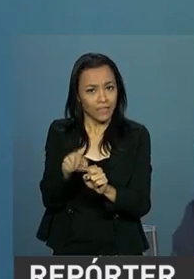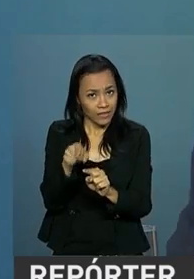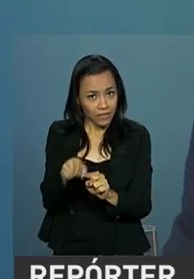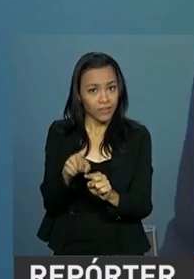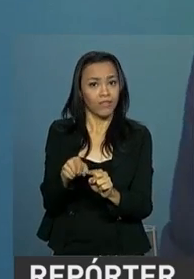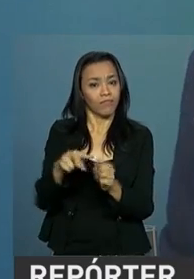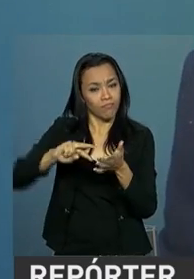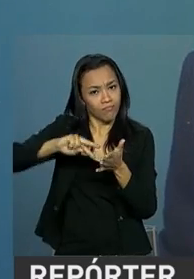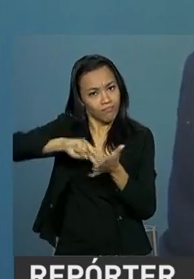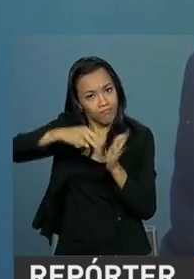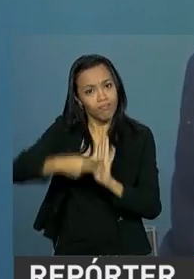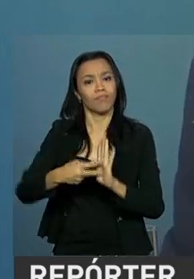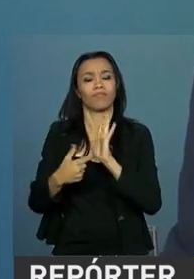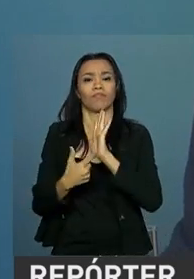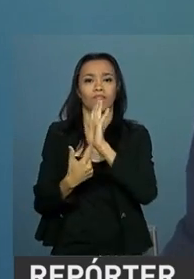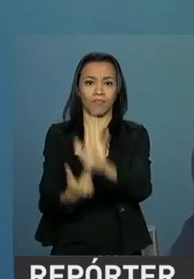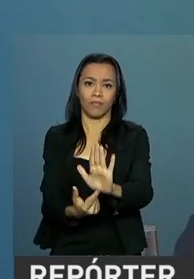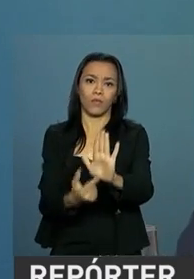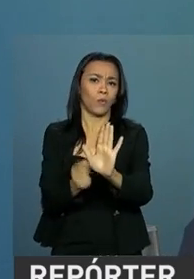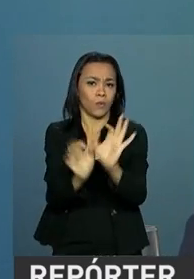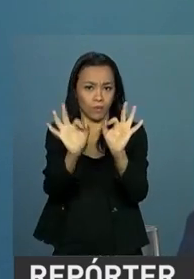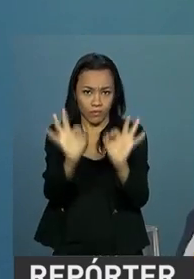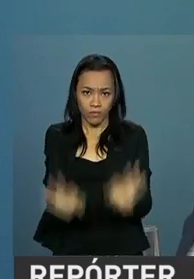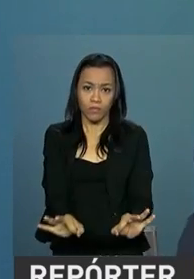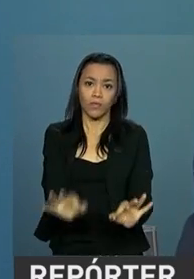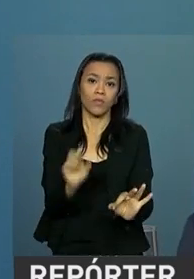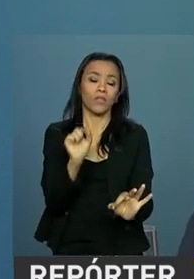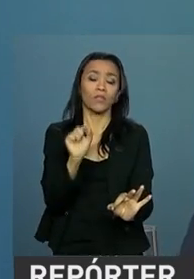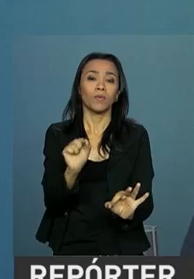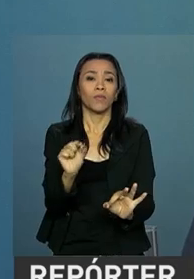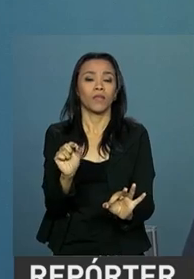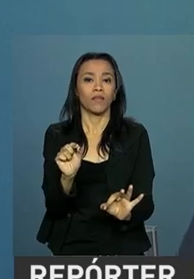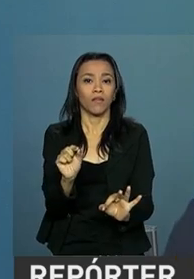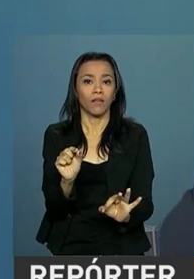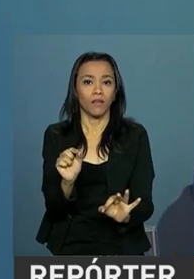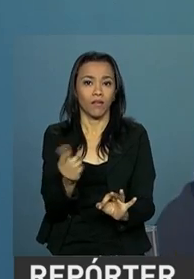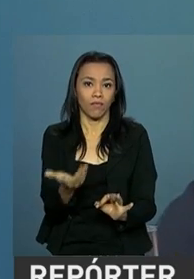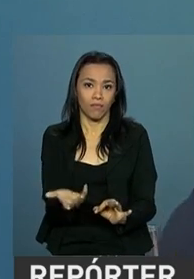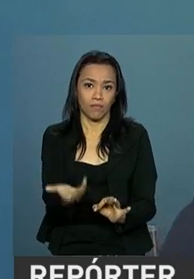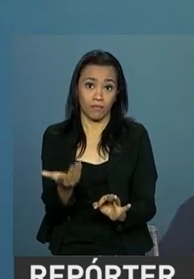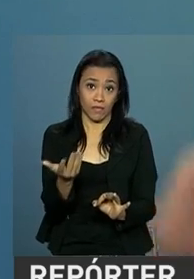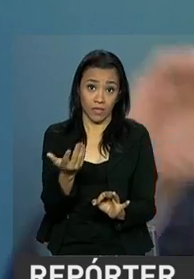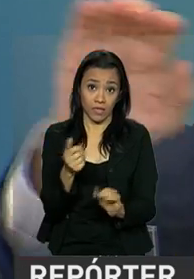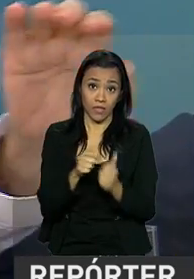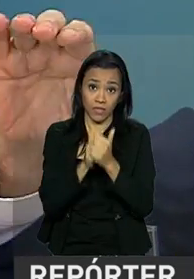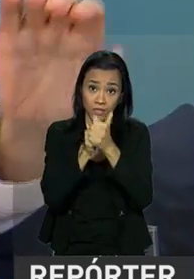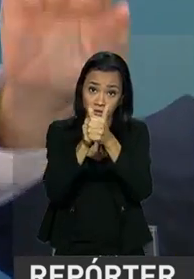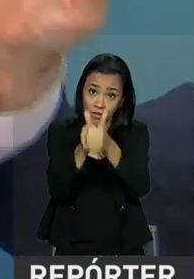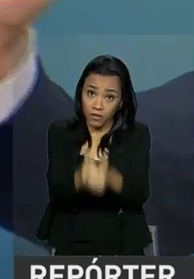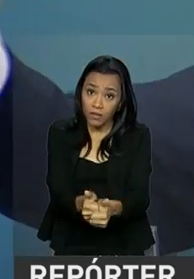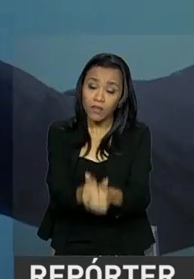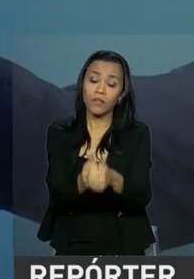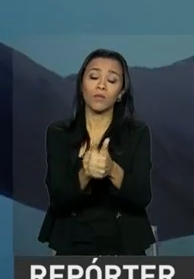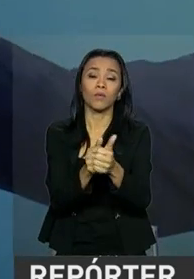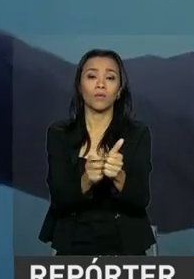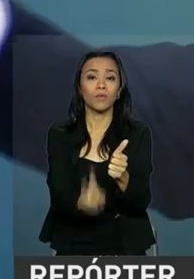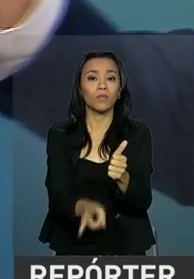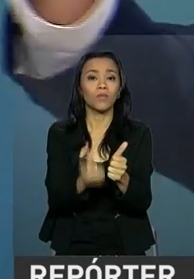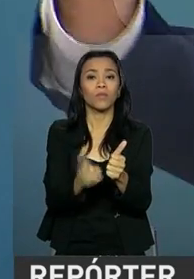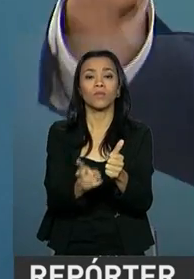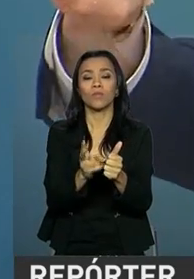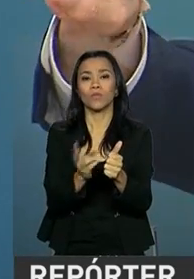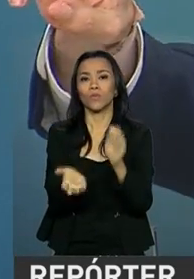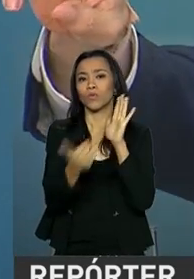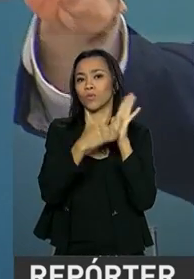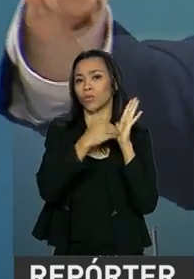substancial do que seria o resultado ah seguindo-se as tendências dos últimos